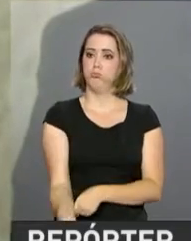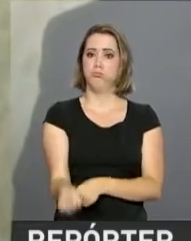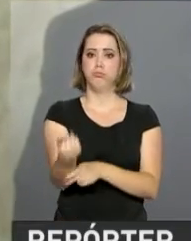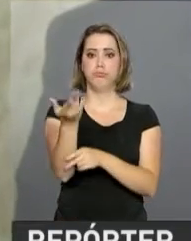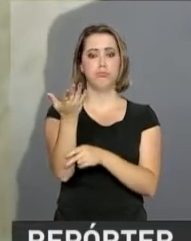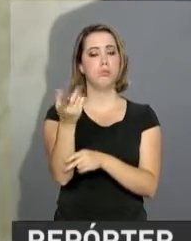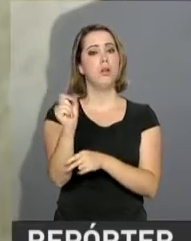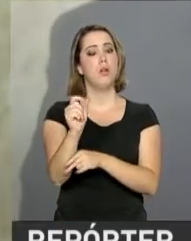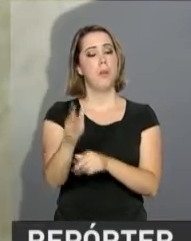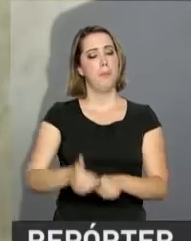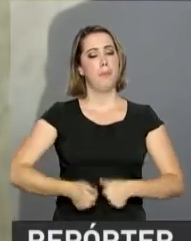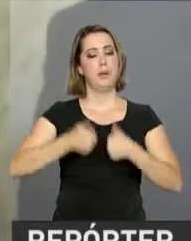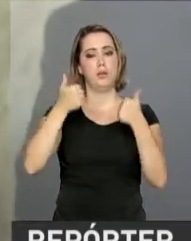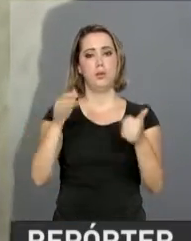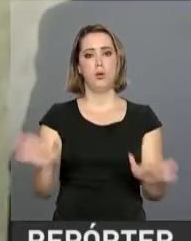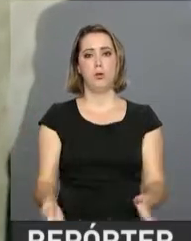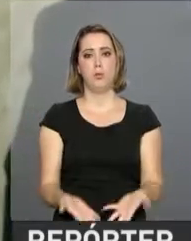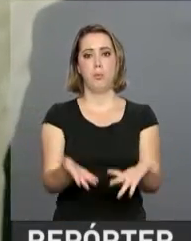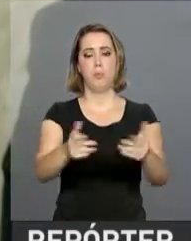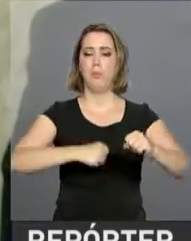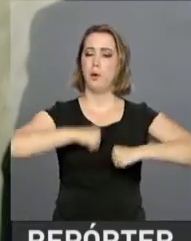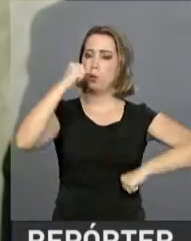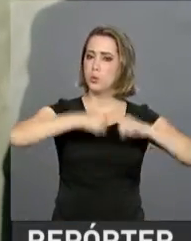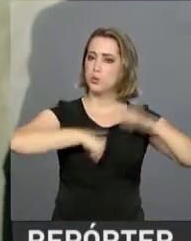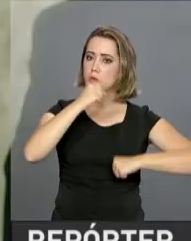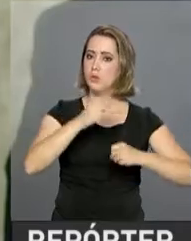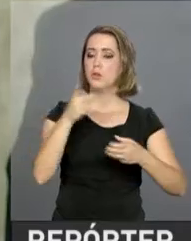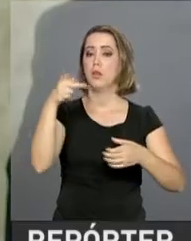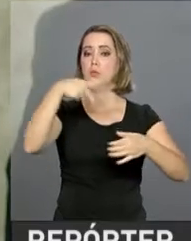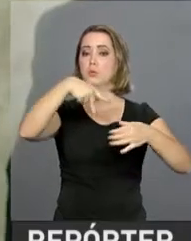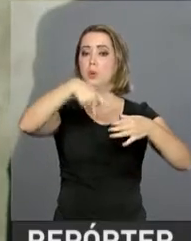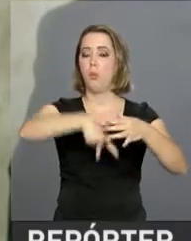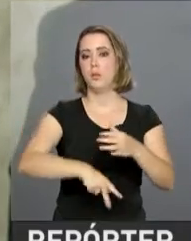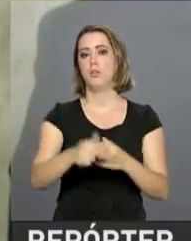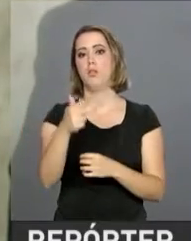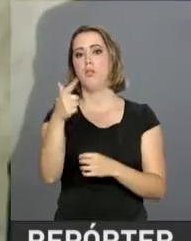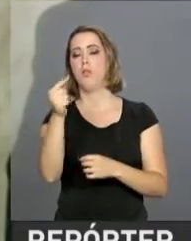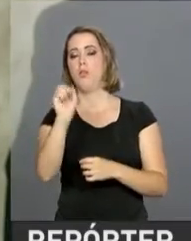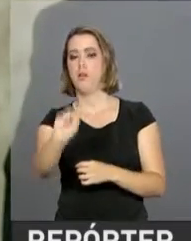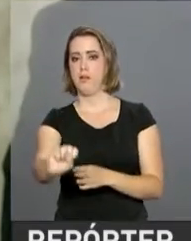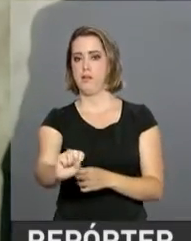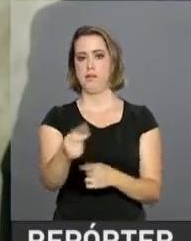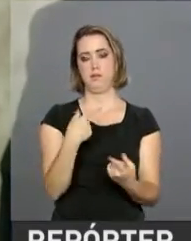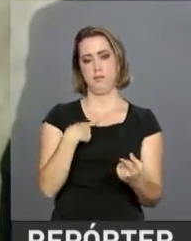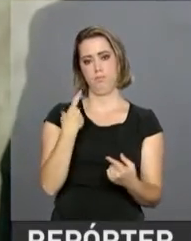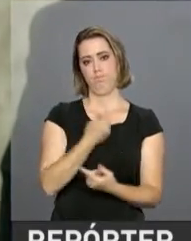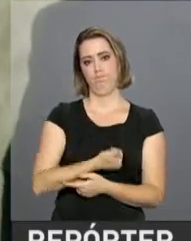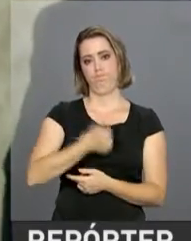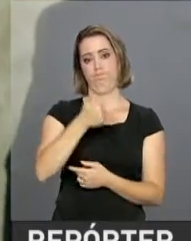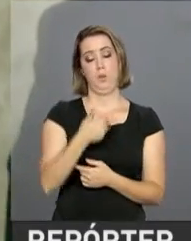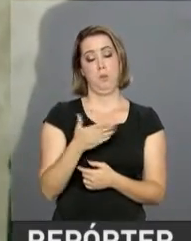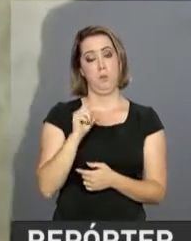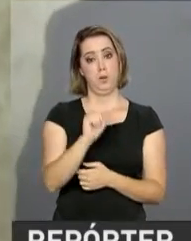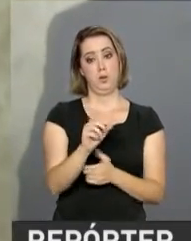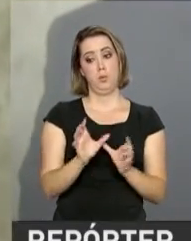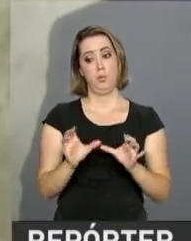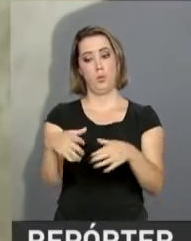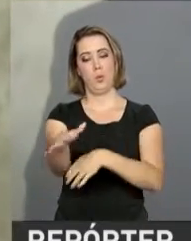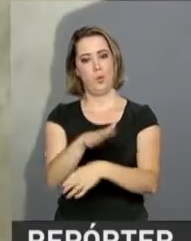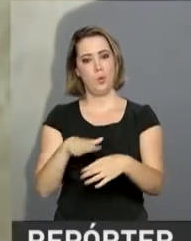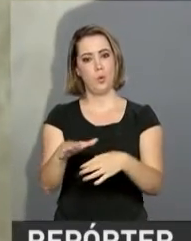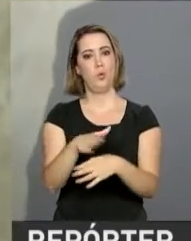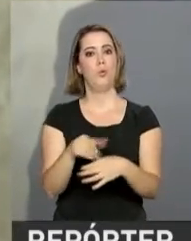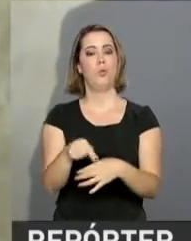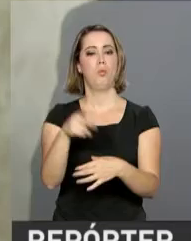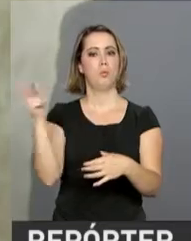produtividade todo o setor de petróleo e gás e consequentemente a rentabilidade do investimento vai beneficiar tanto os produtores de petróleo e gás vai